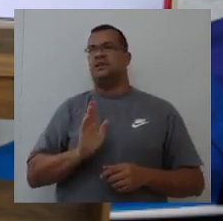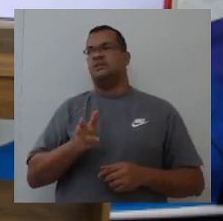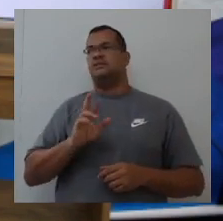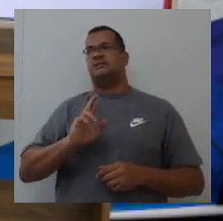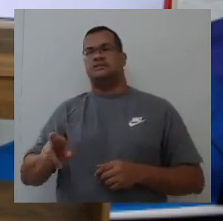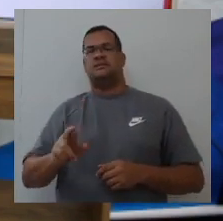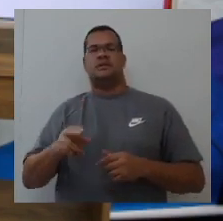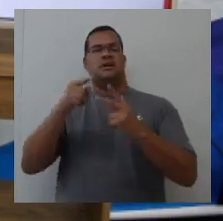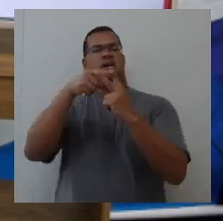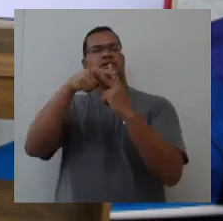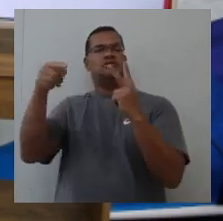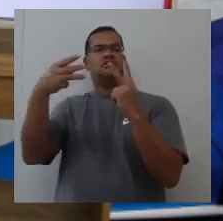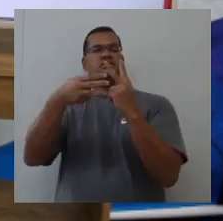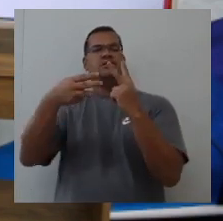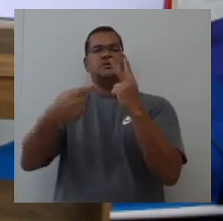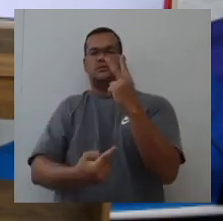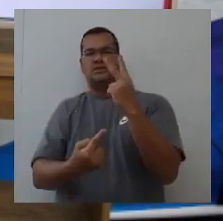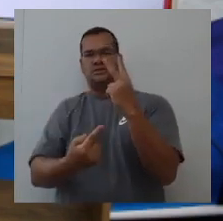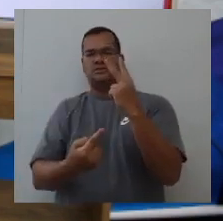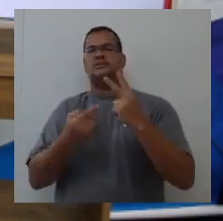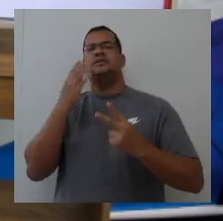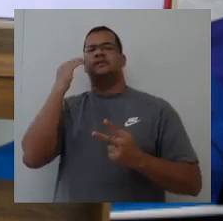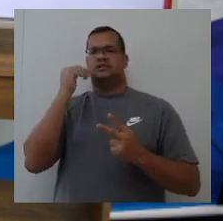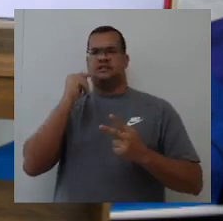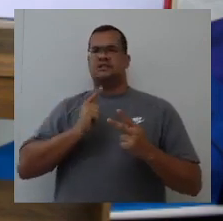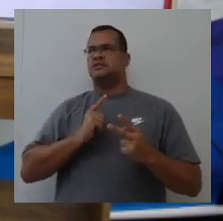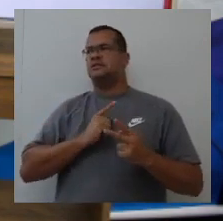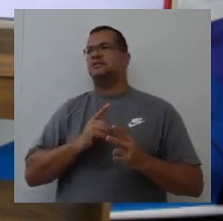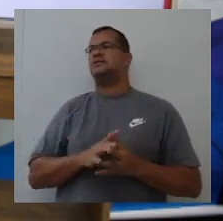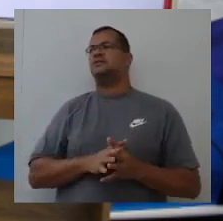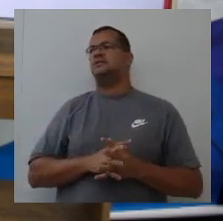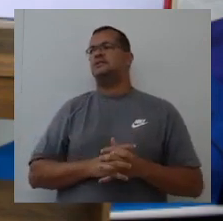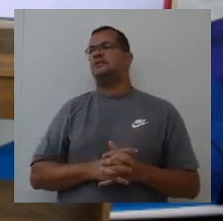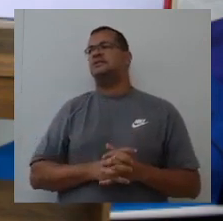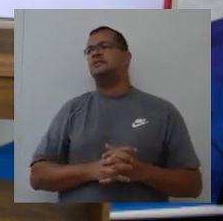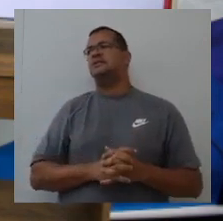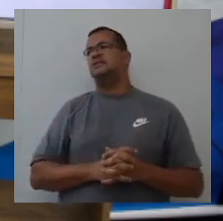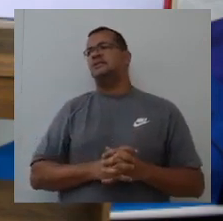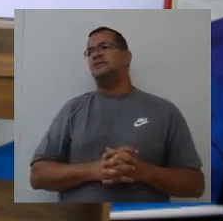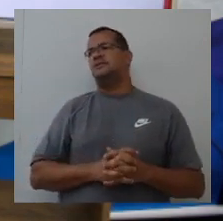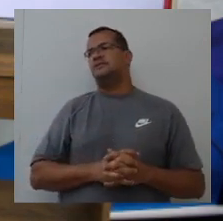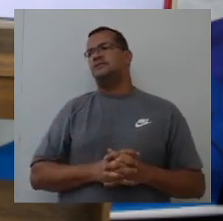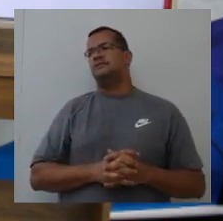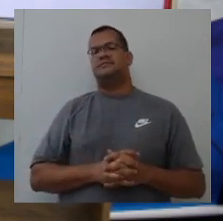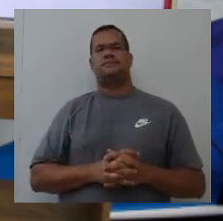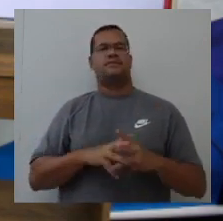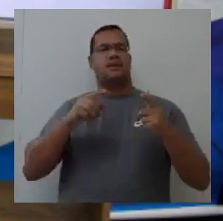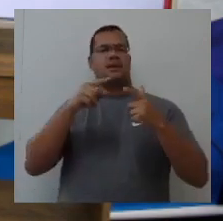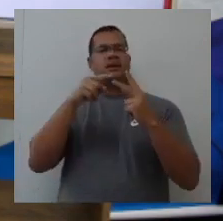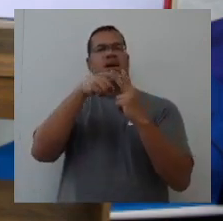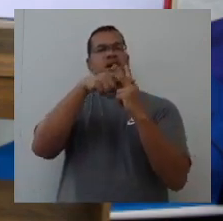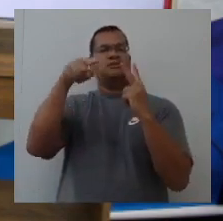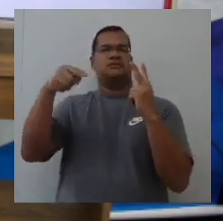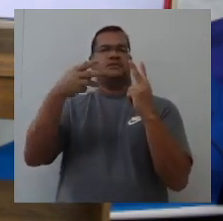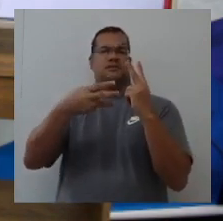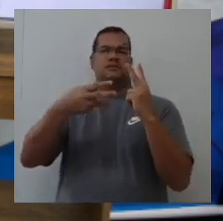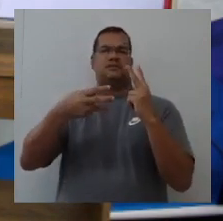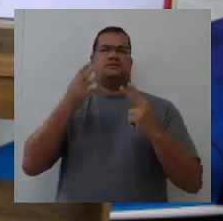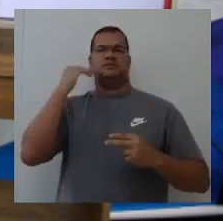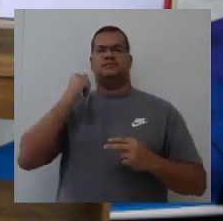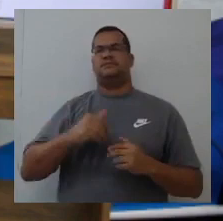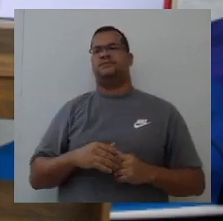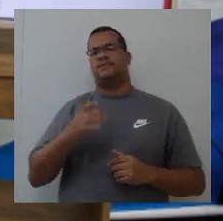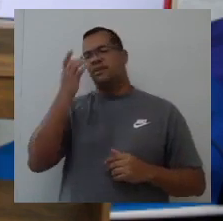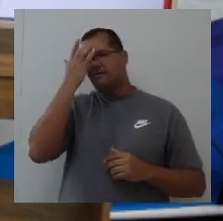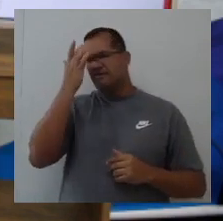de 3 sobre 1. Já sei, a tangente de 60 graus é igual a raiz de 3. Beleza, galera?